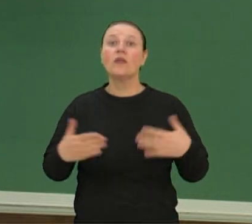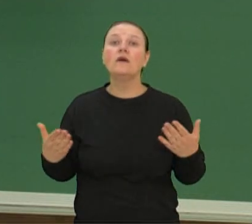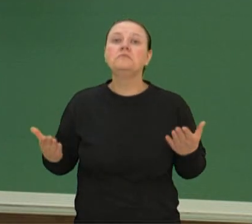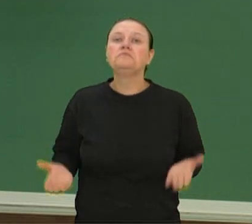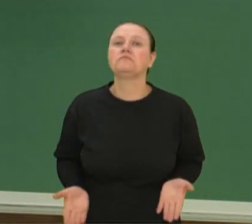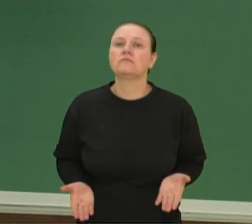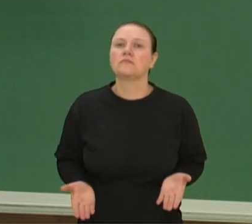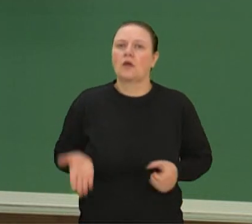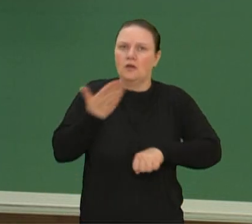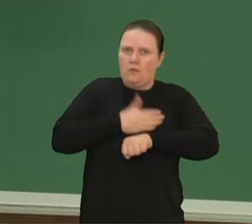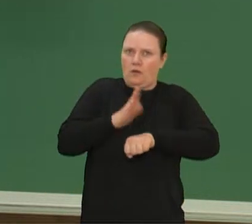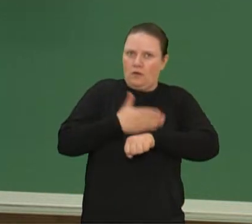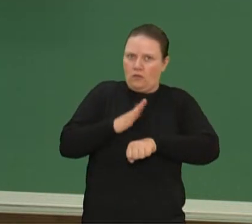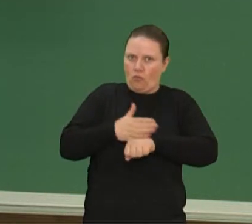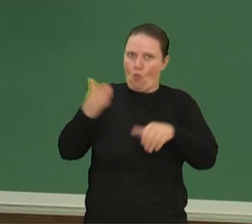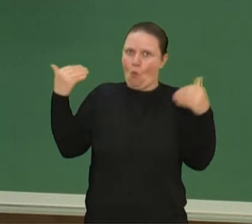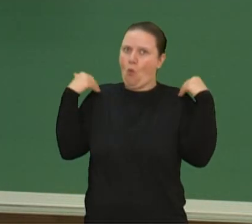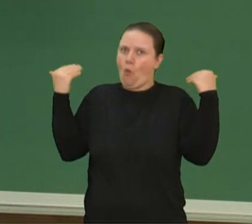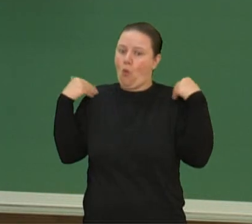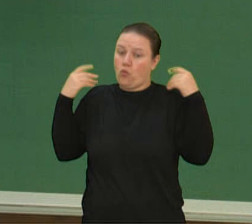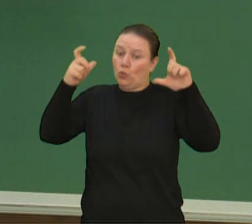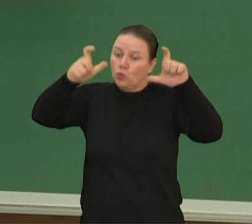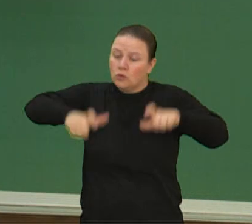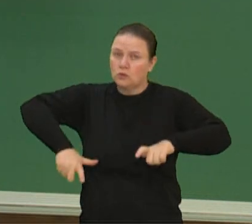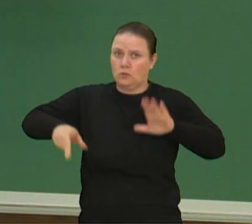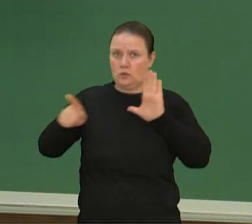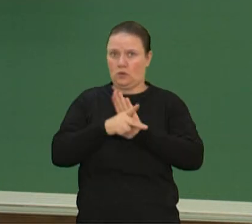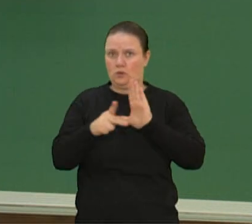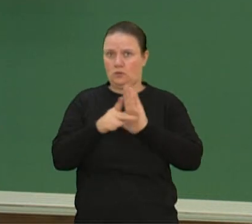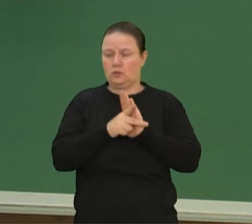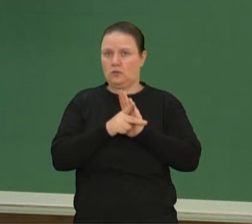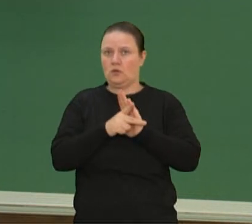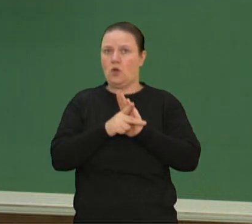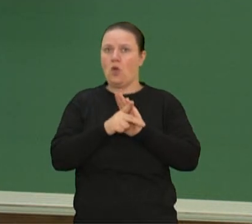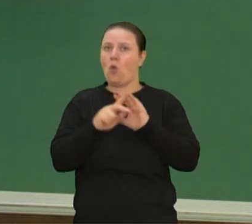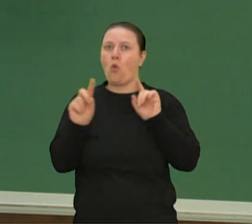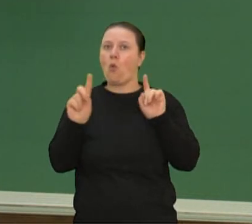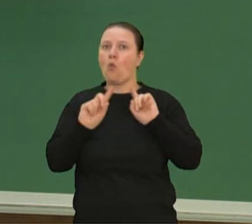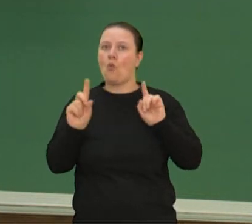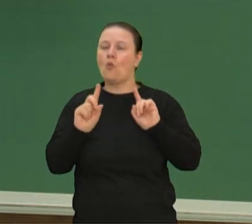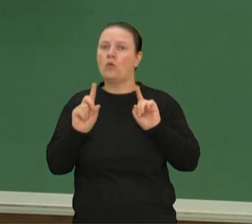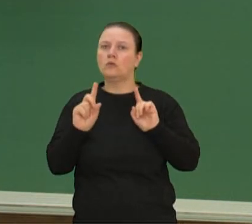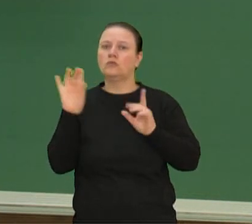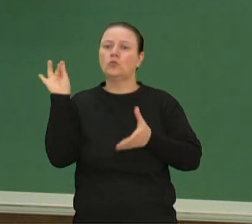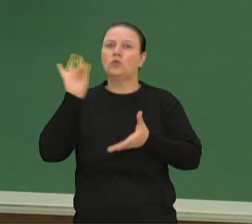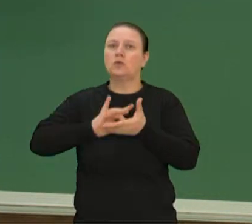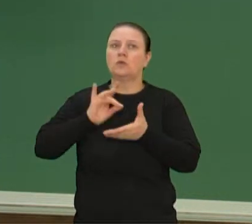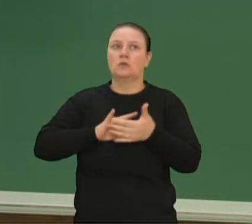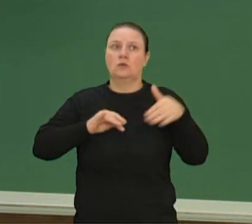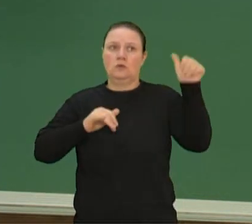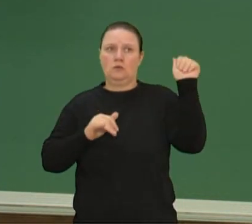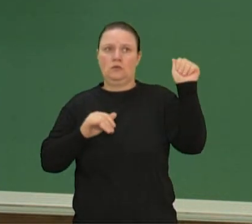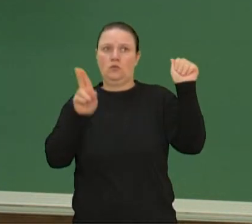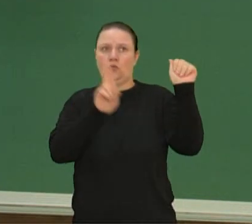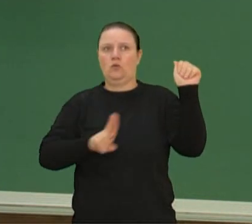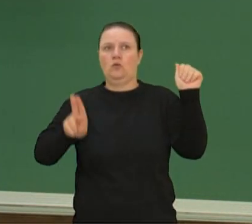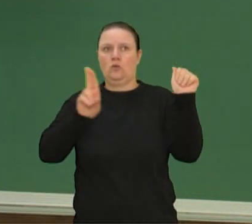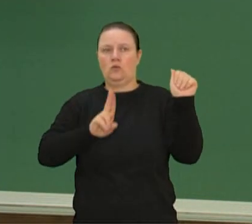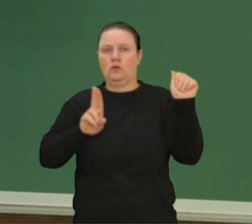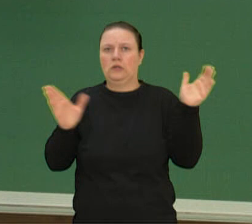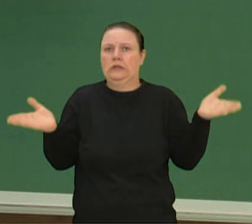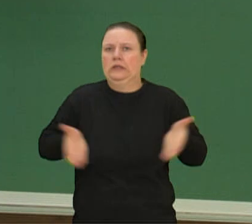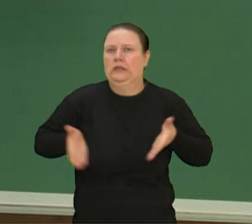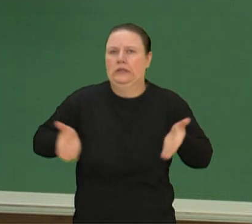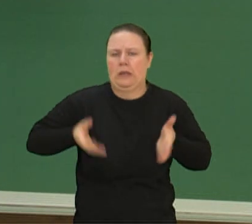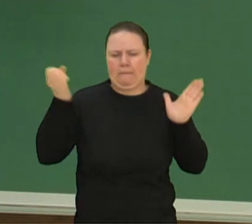Então, a prática de exercícios físicos em academias não deve considerar como fator determinante a letra A, o uso de vestimenta atual